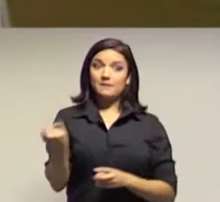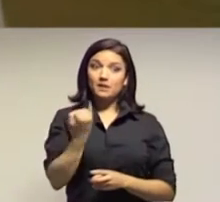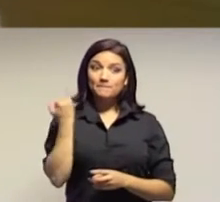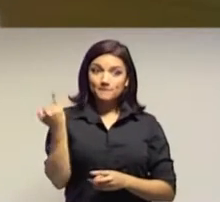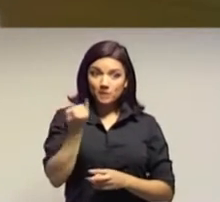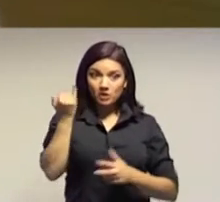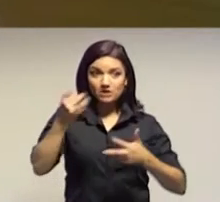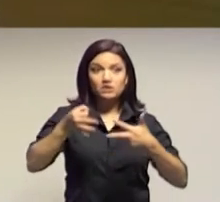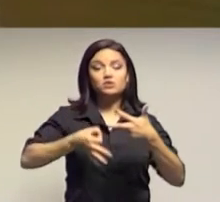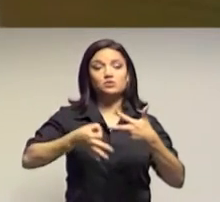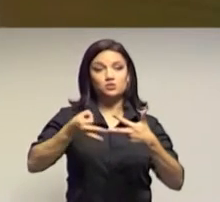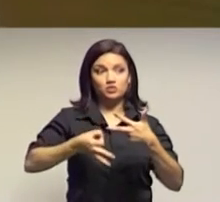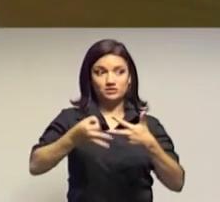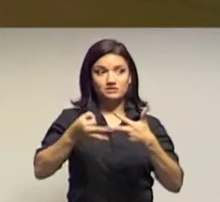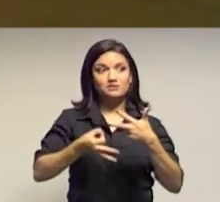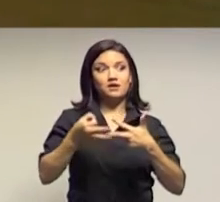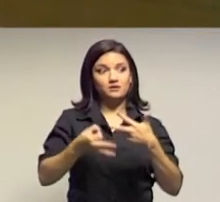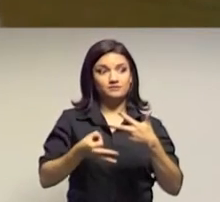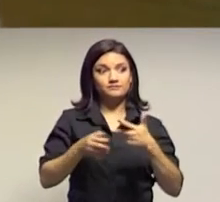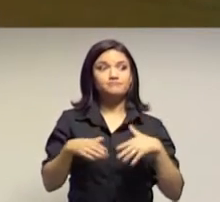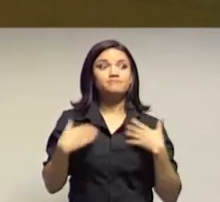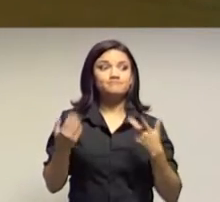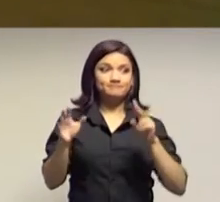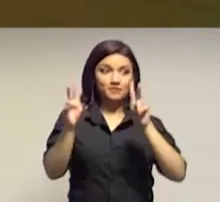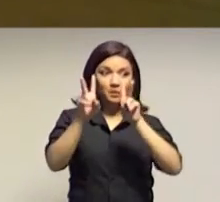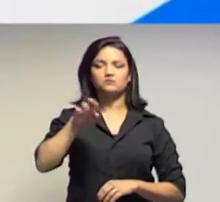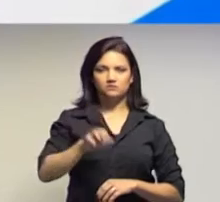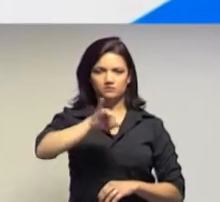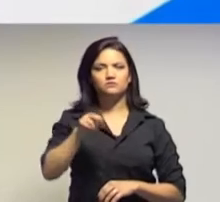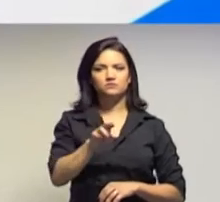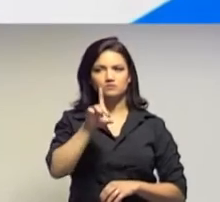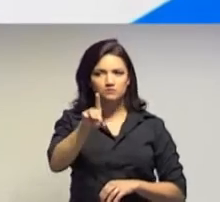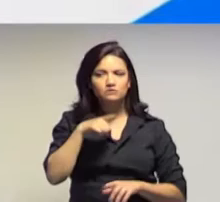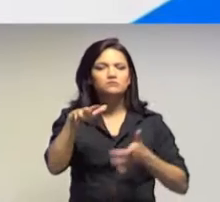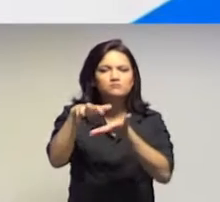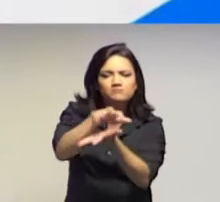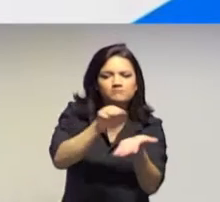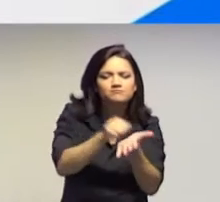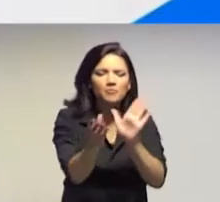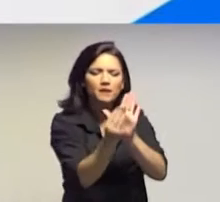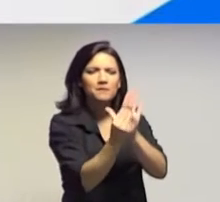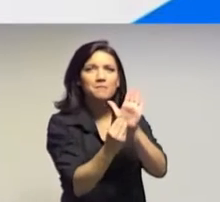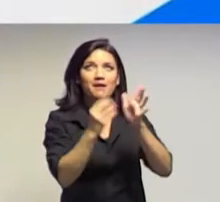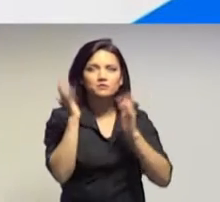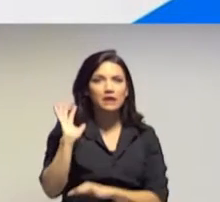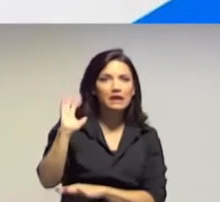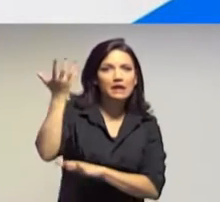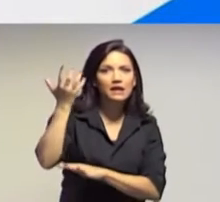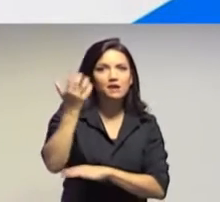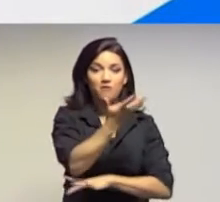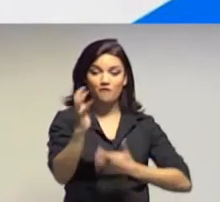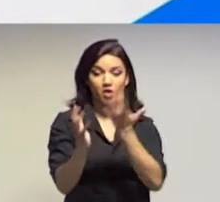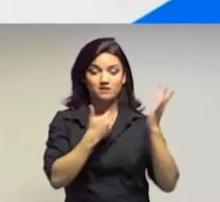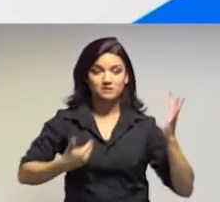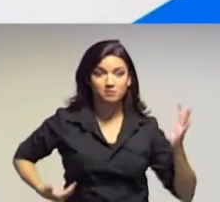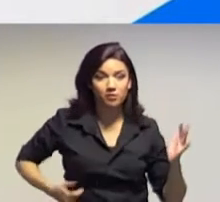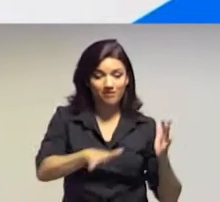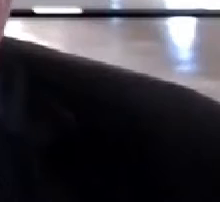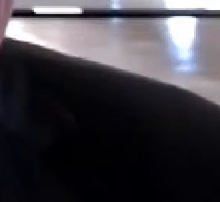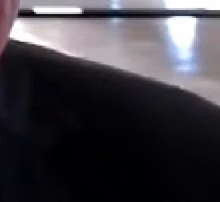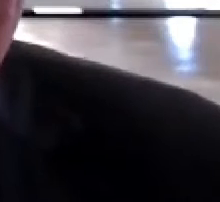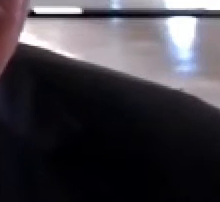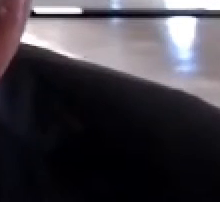agenda 2030 além de tratar do funcionamento de uma base de dados que acompanha o desmatamento em terras indígenas e florestas públicas